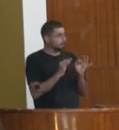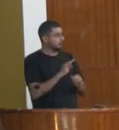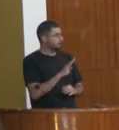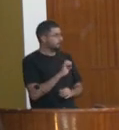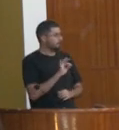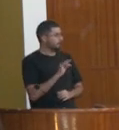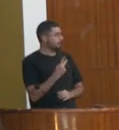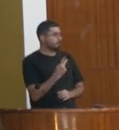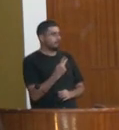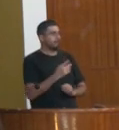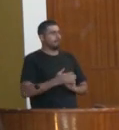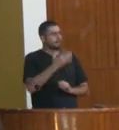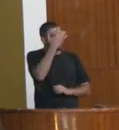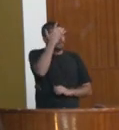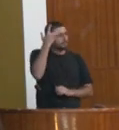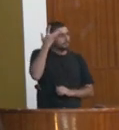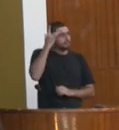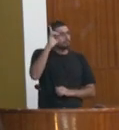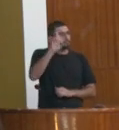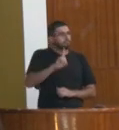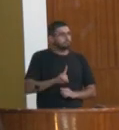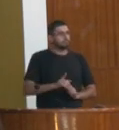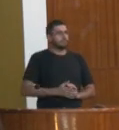da pessoa com deficiência,